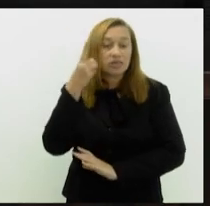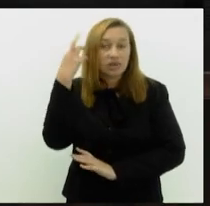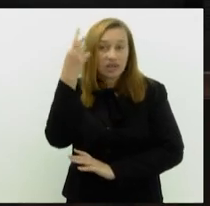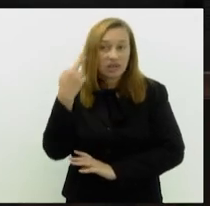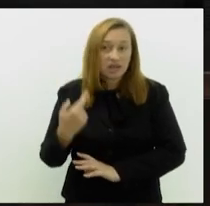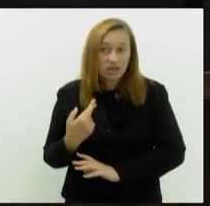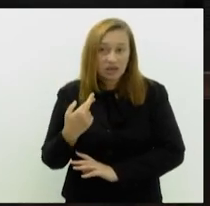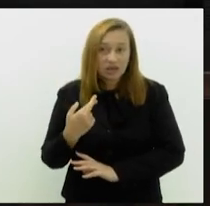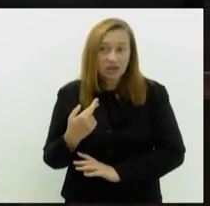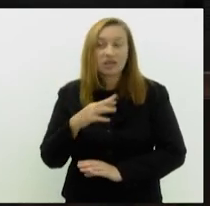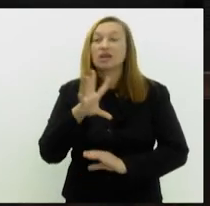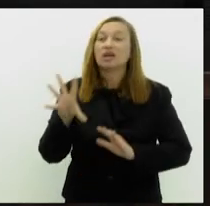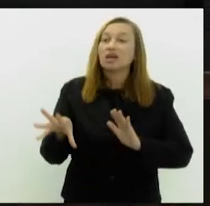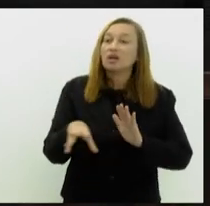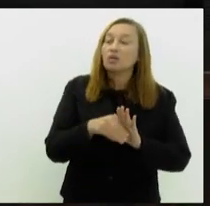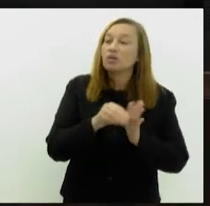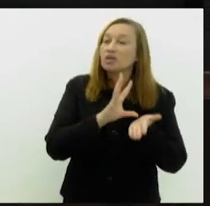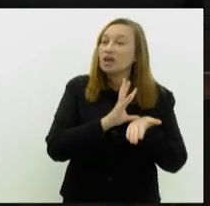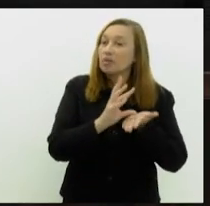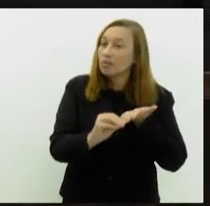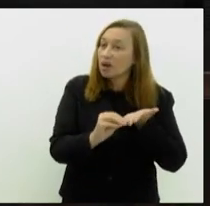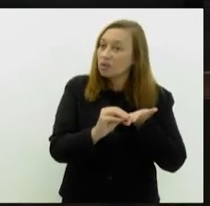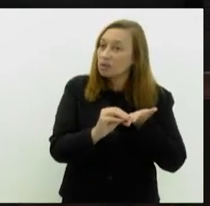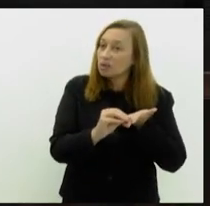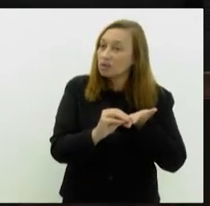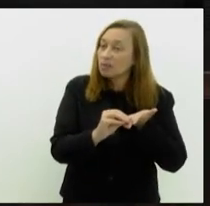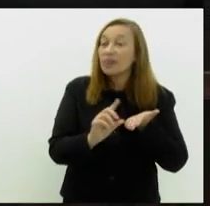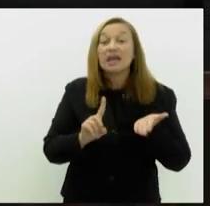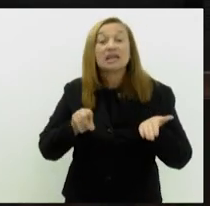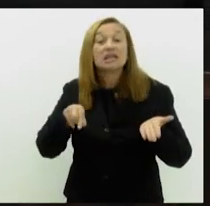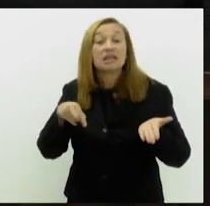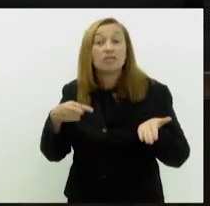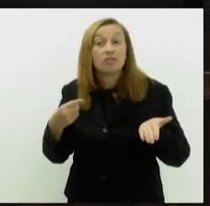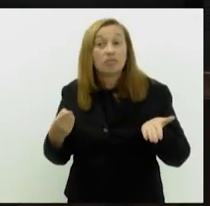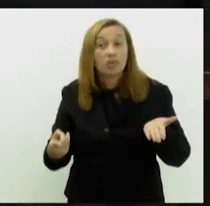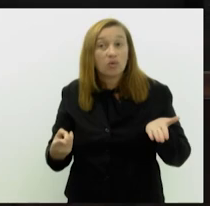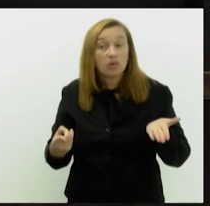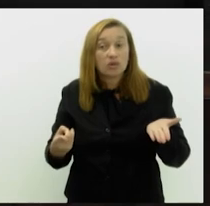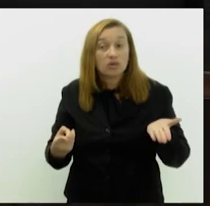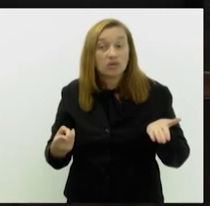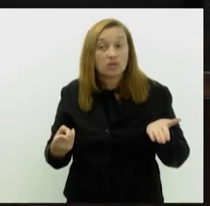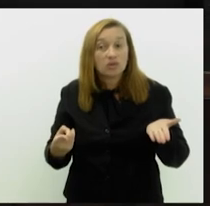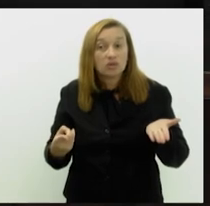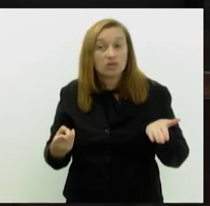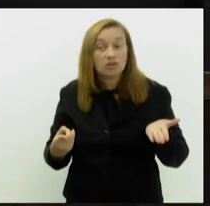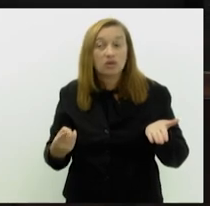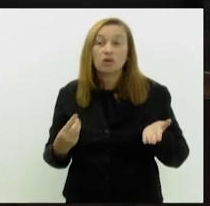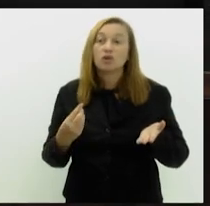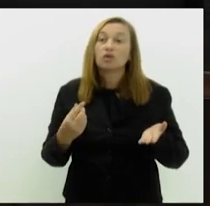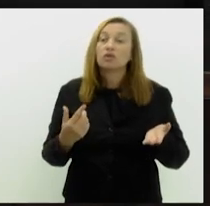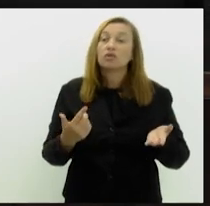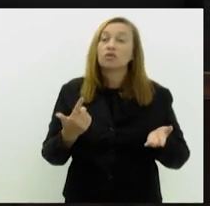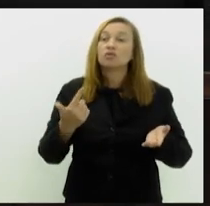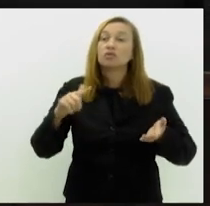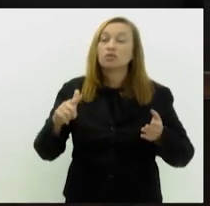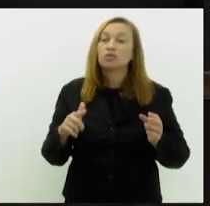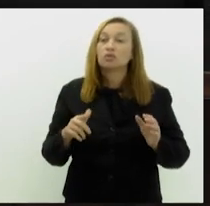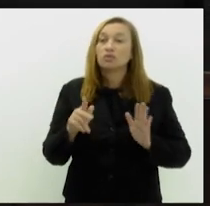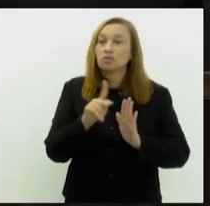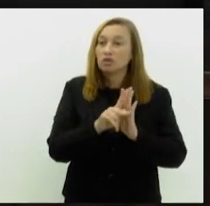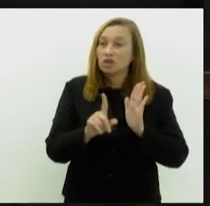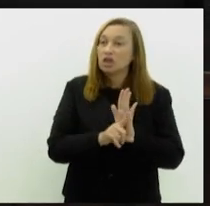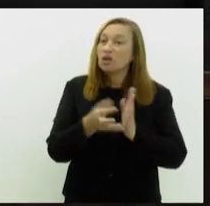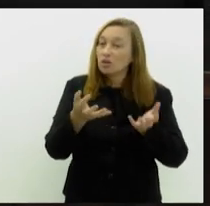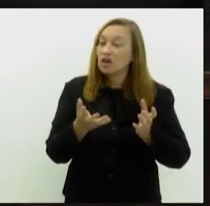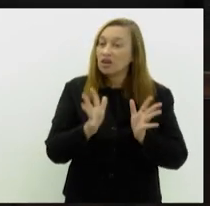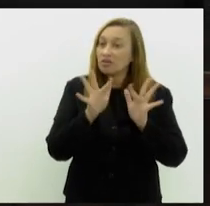Souza, que estava na pauta. E, logo em seguida, os demais, eu tenho pedido para ser breve, porque eu quero concluir